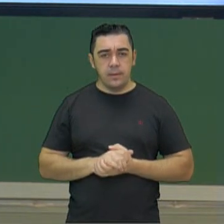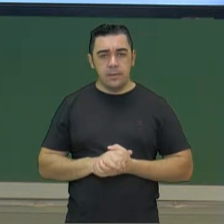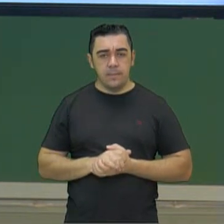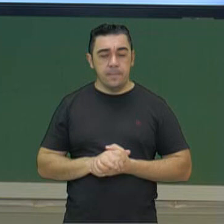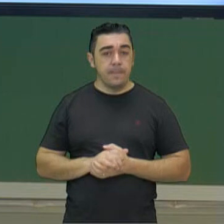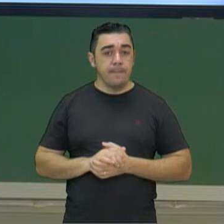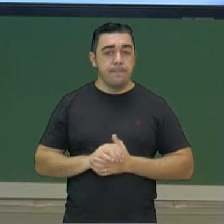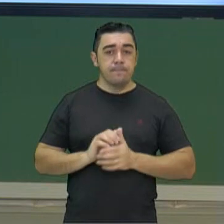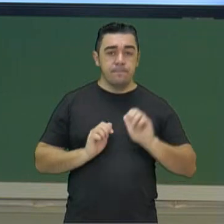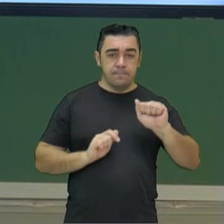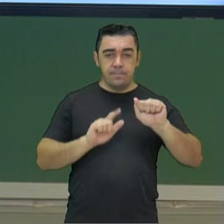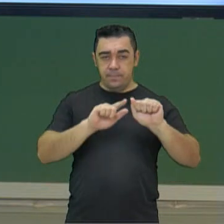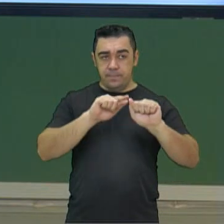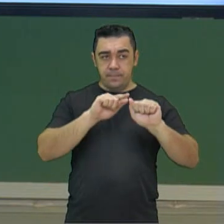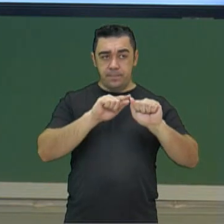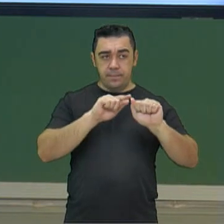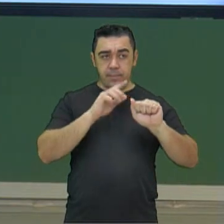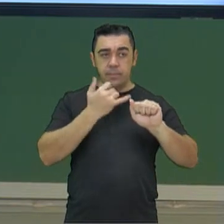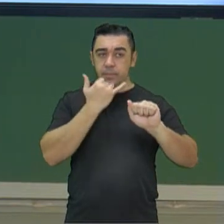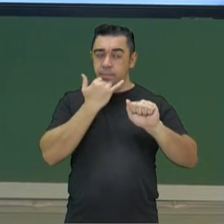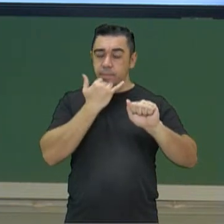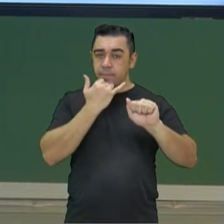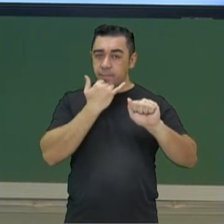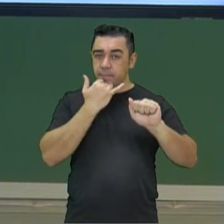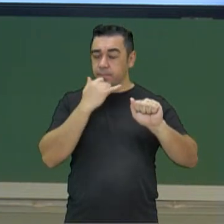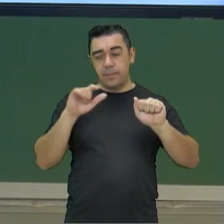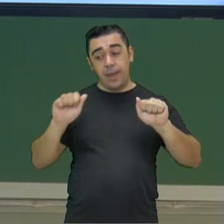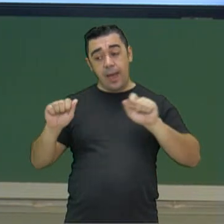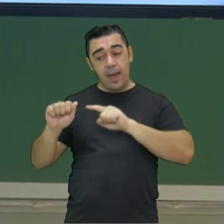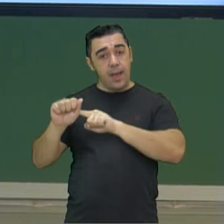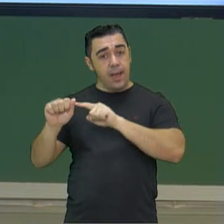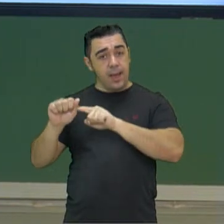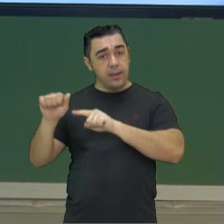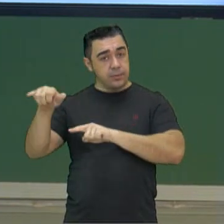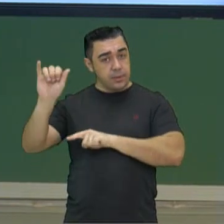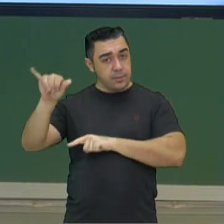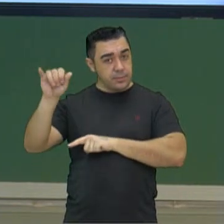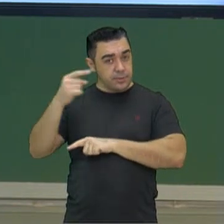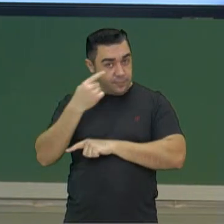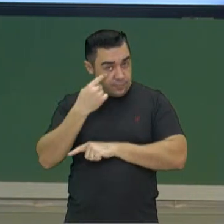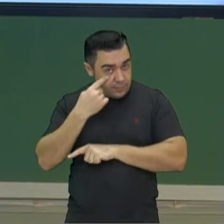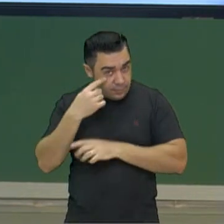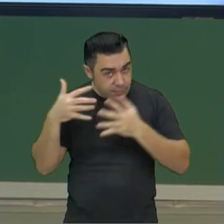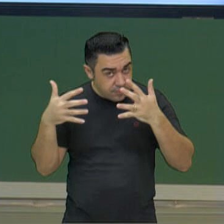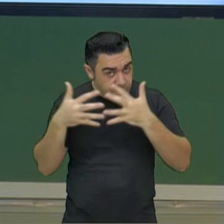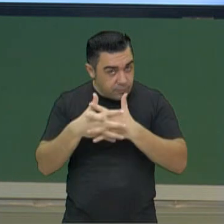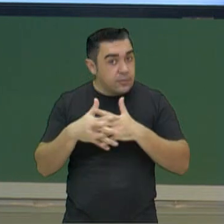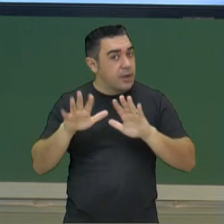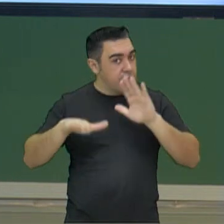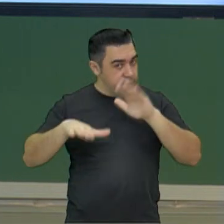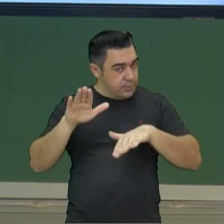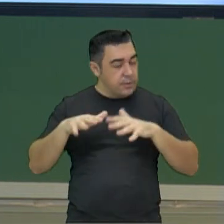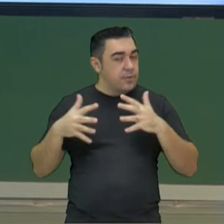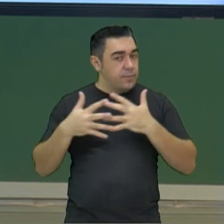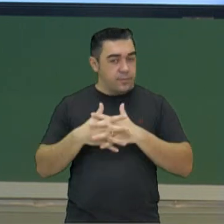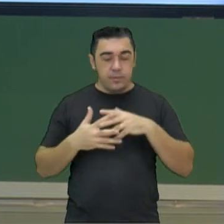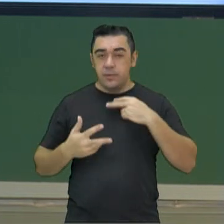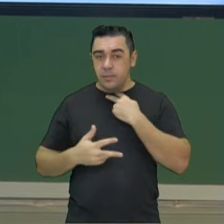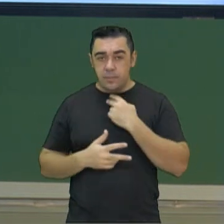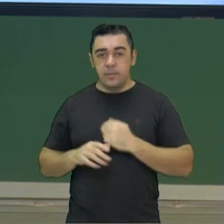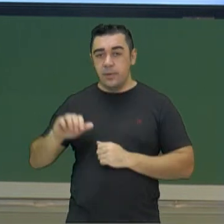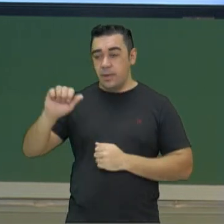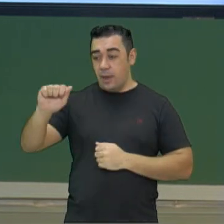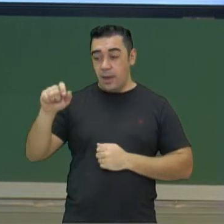ao quadrado, opa, não, A ao quadrado, o A está embaixo do Y, tá vendo? Olha como a gente se confunde, não pode confundir. O